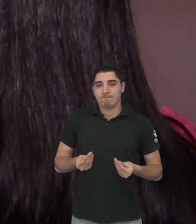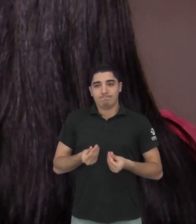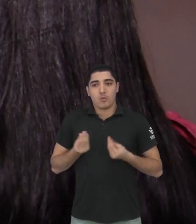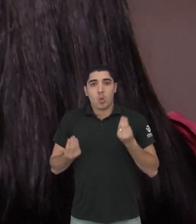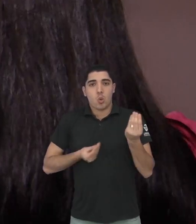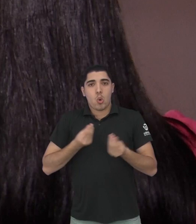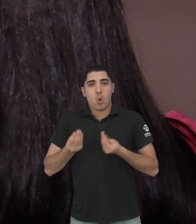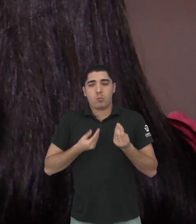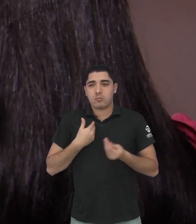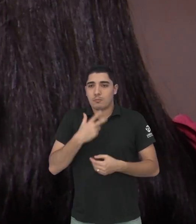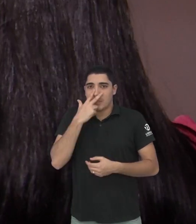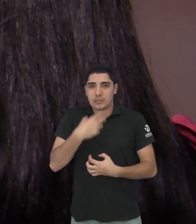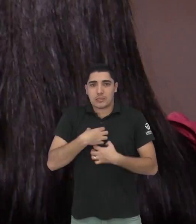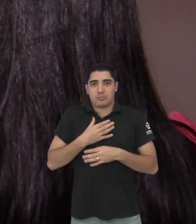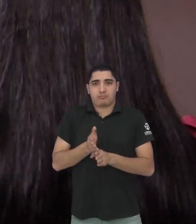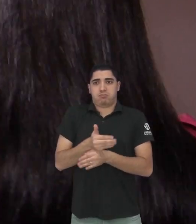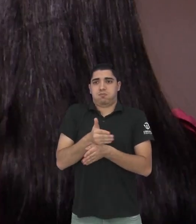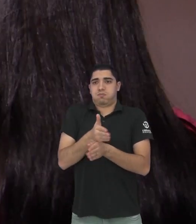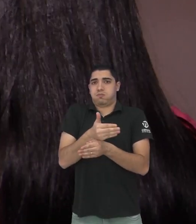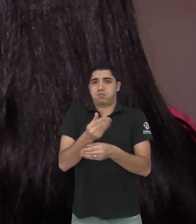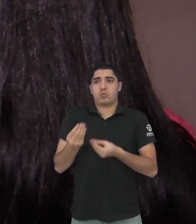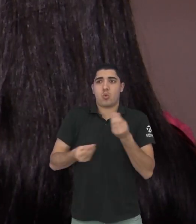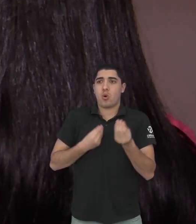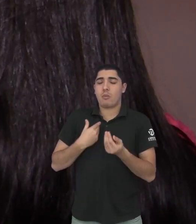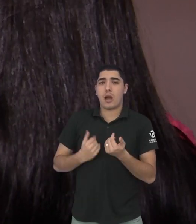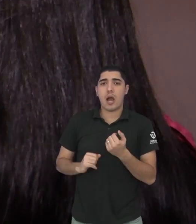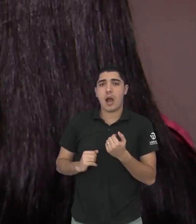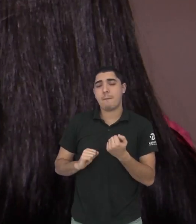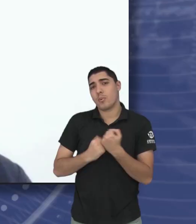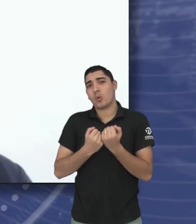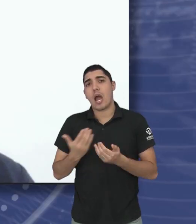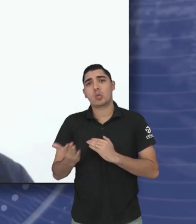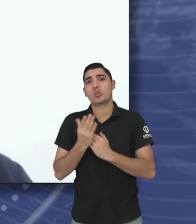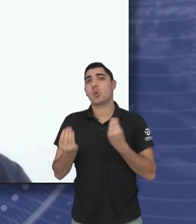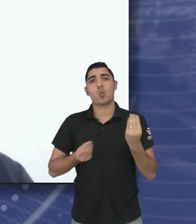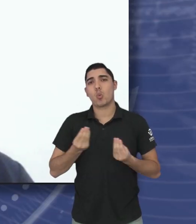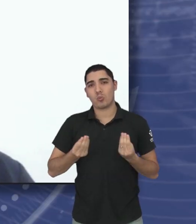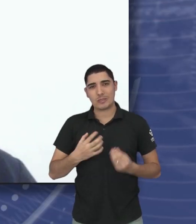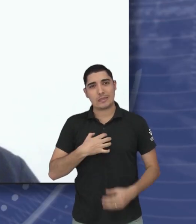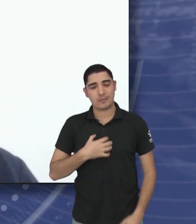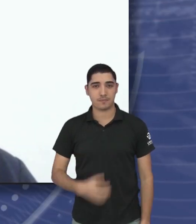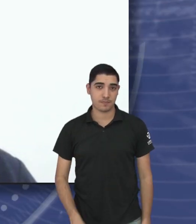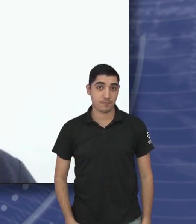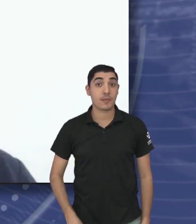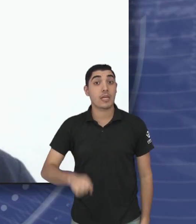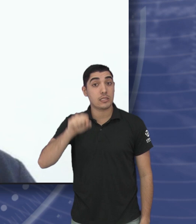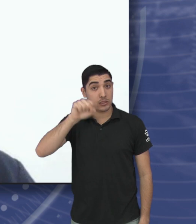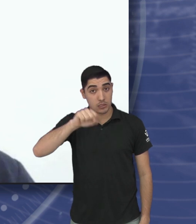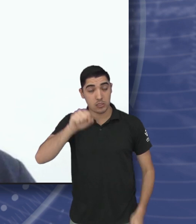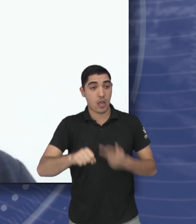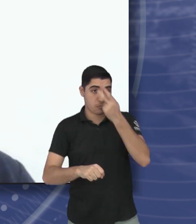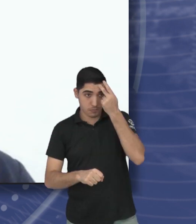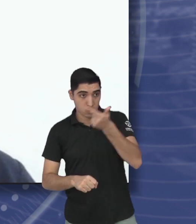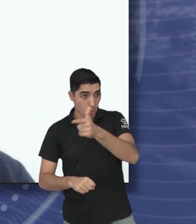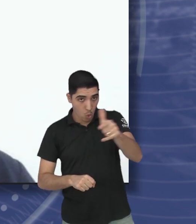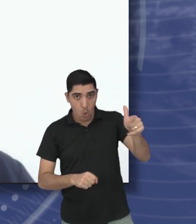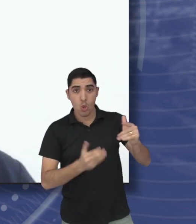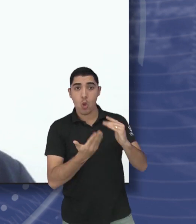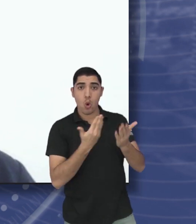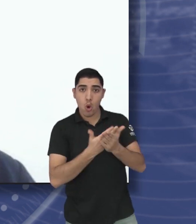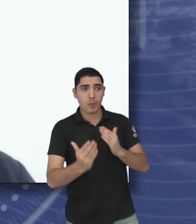né, auxiliam nesse momento, dão um gás a mais, né? Sim, é uma força